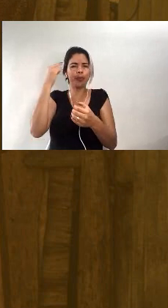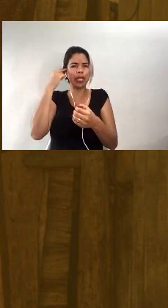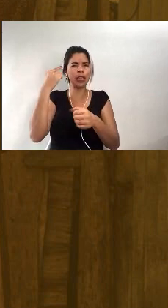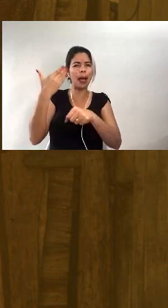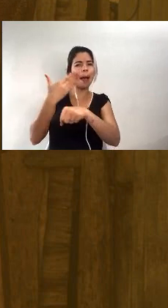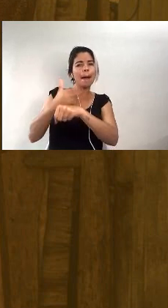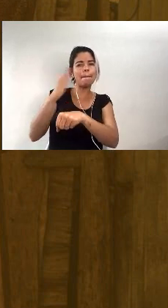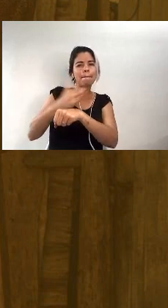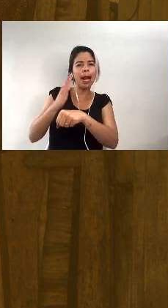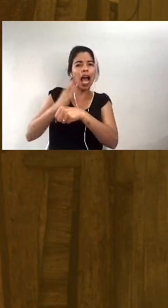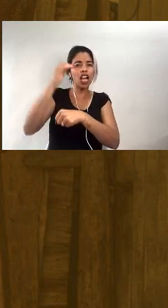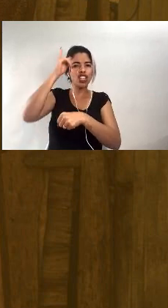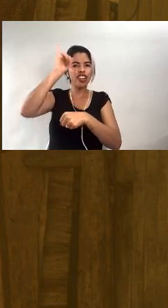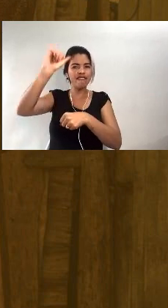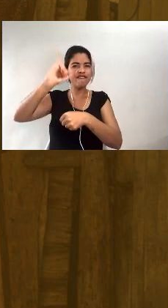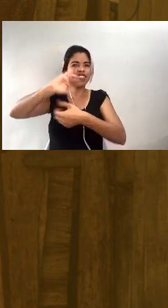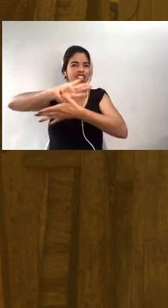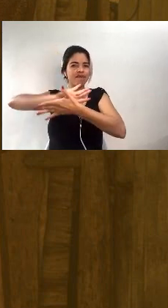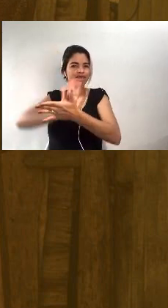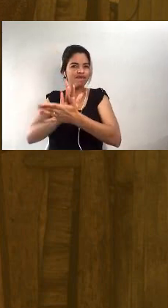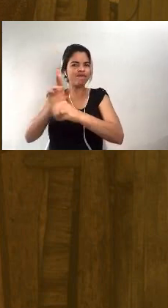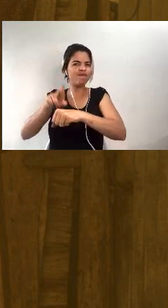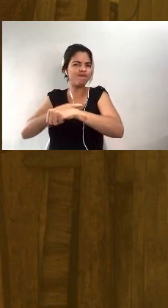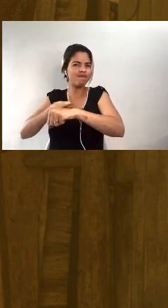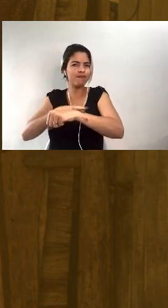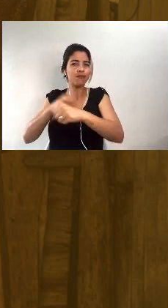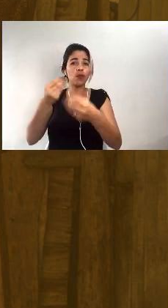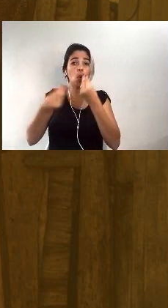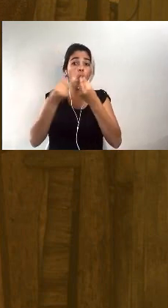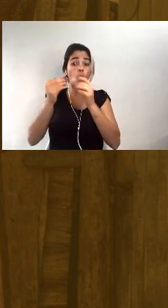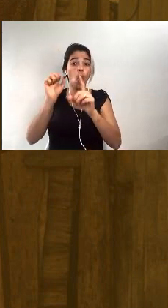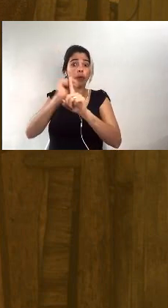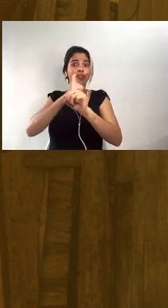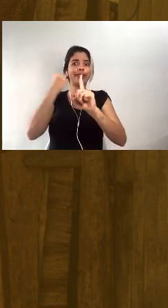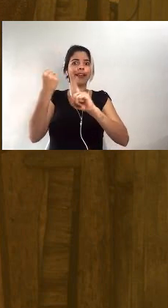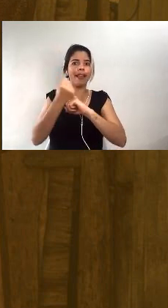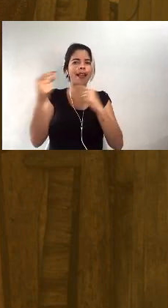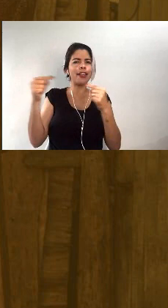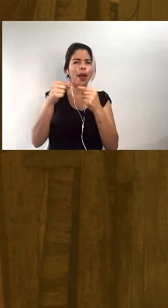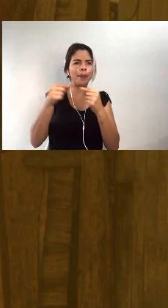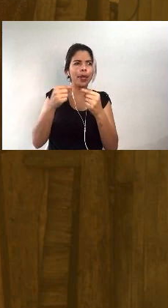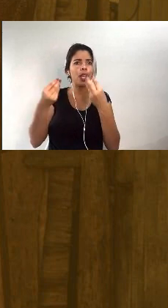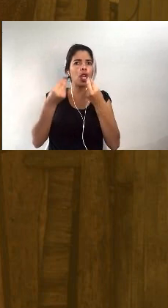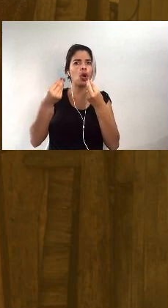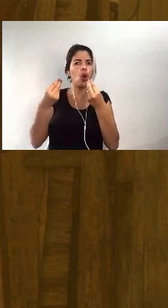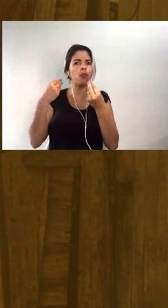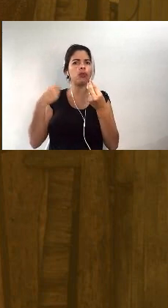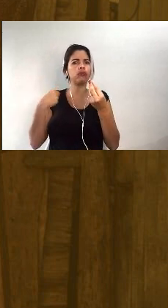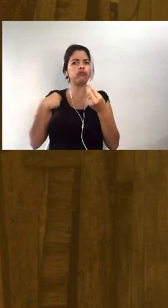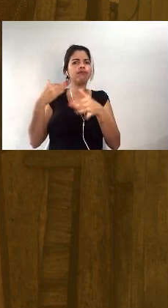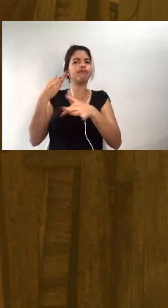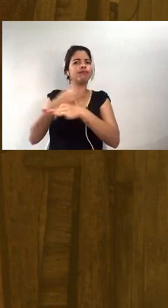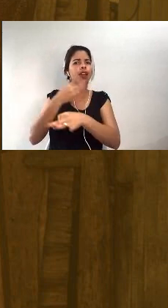na psicologia, para entender como que o racismo, né, opera na sociedade, como enfrentá-lo a partir da psicologia. Então,